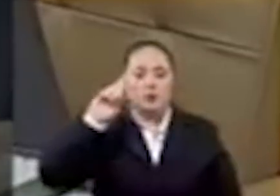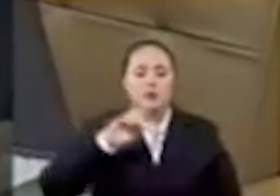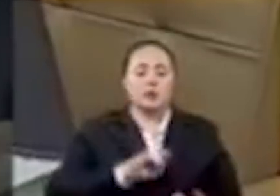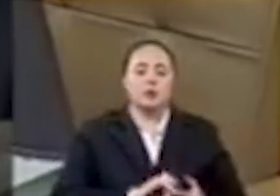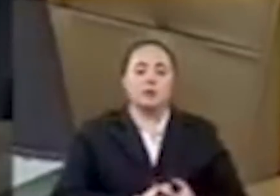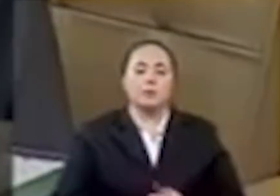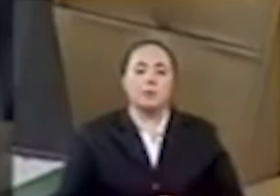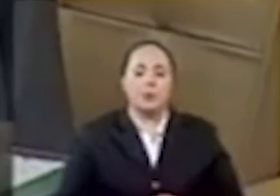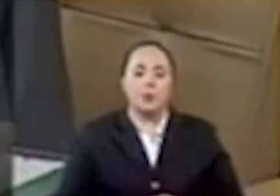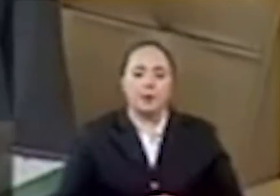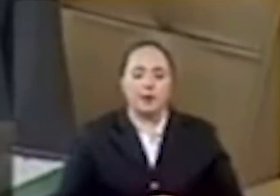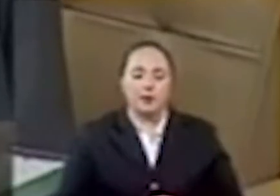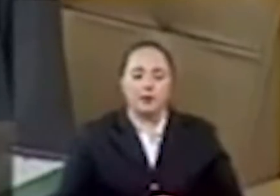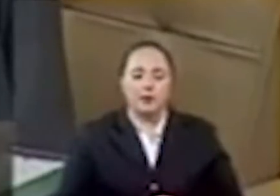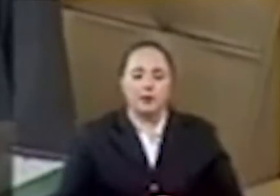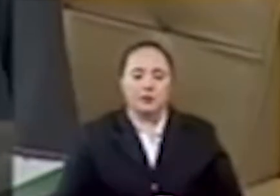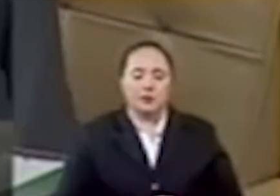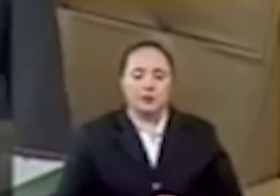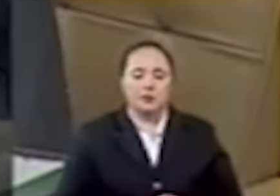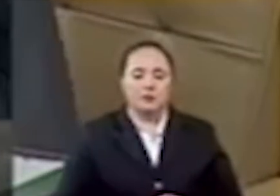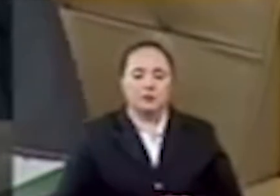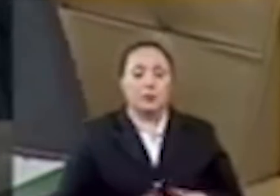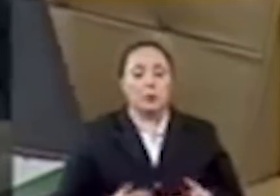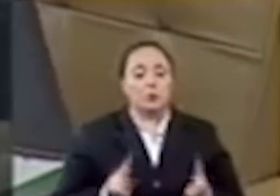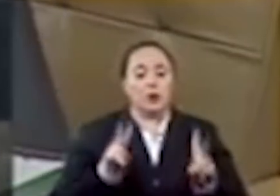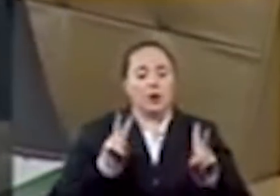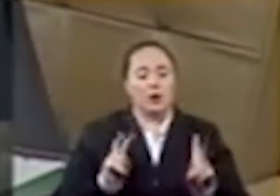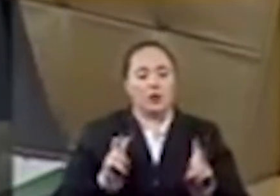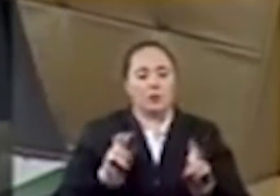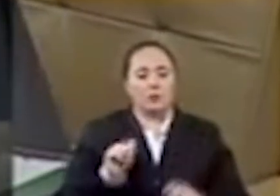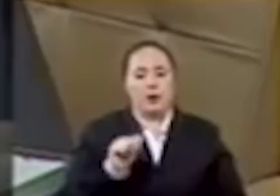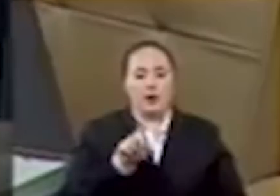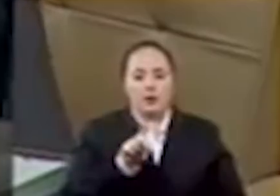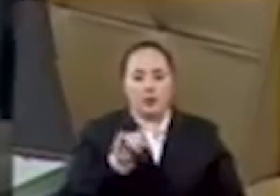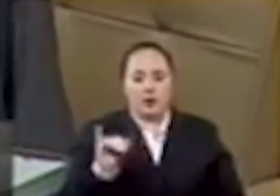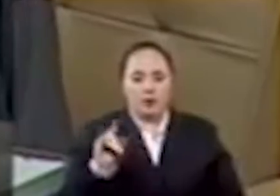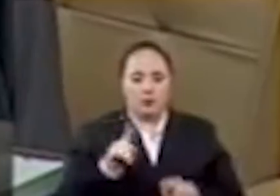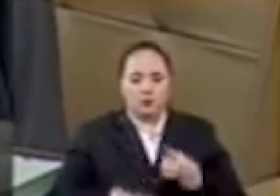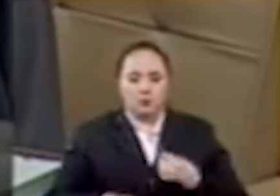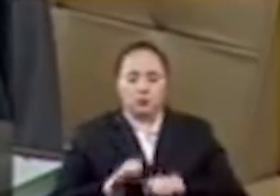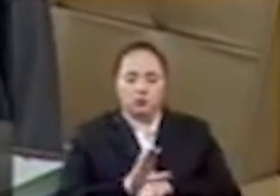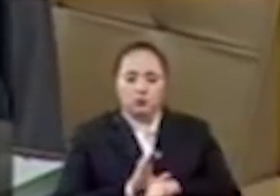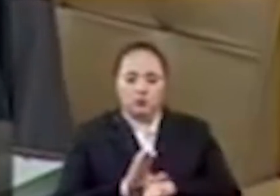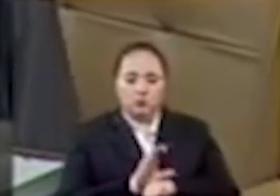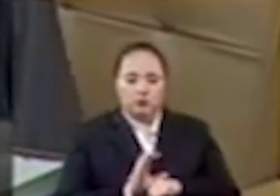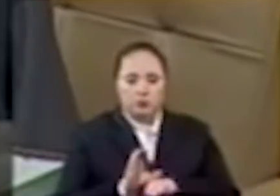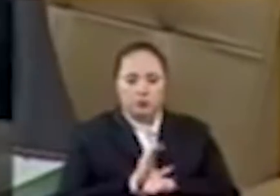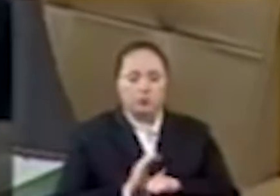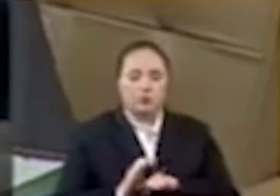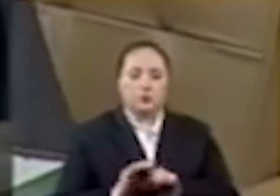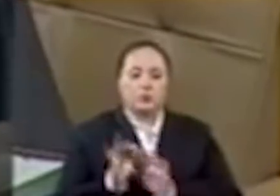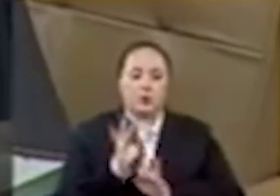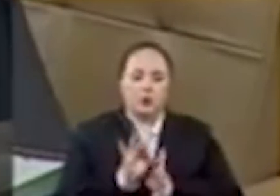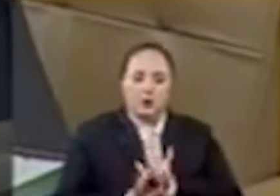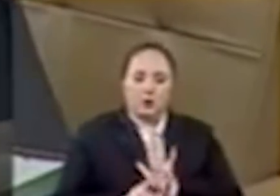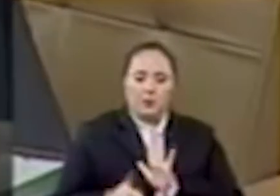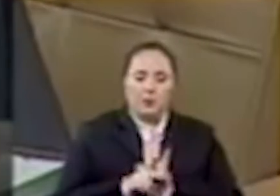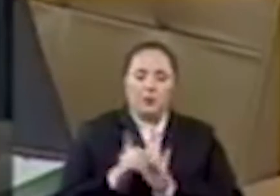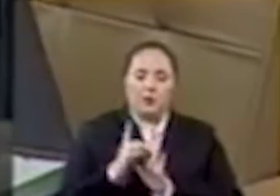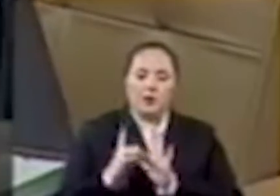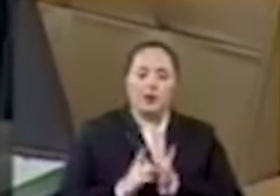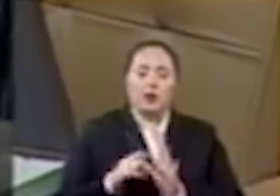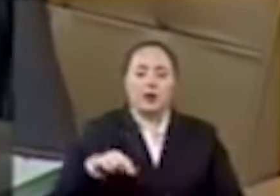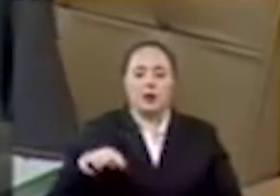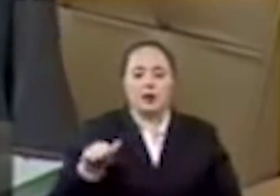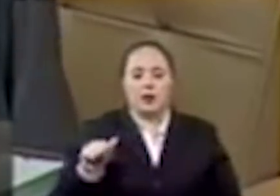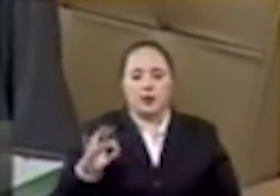ilícito, são objeto da presente ação direta de inconstitucionalidade, dispositivos do decreto natalino